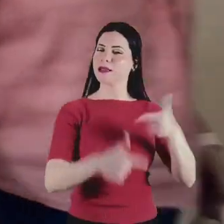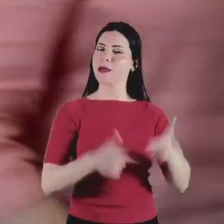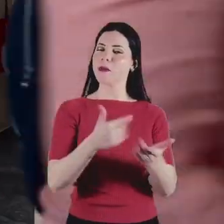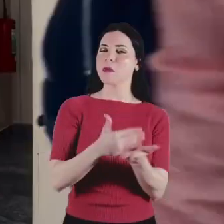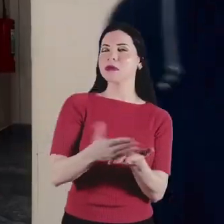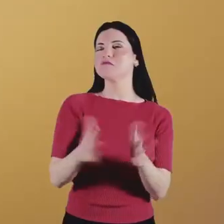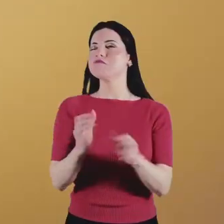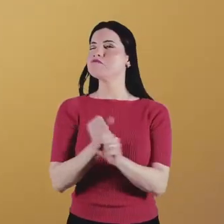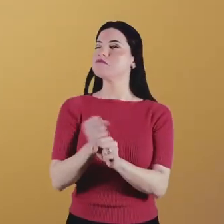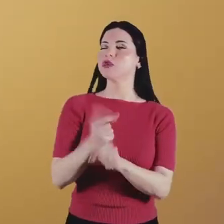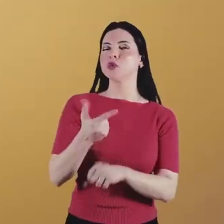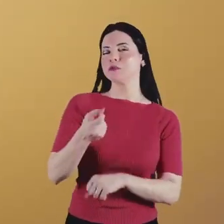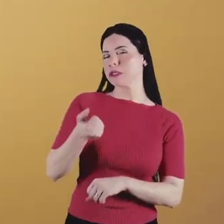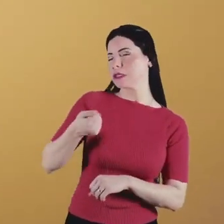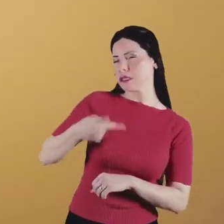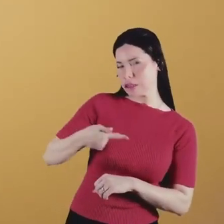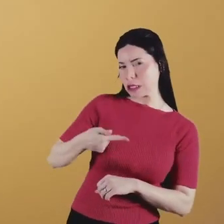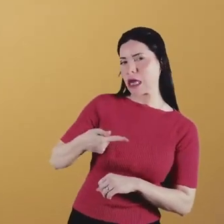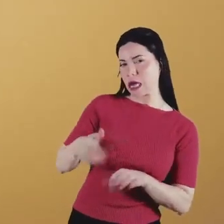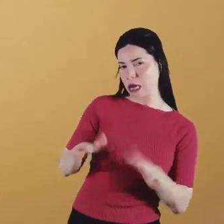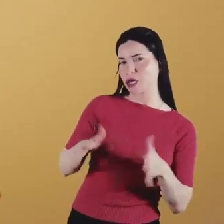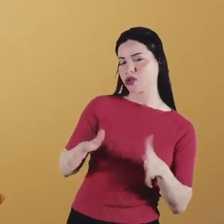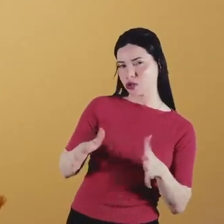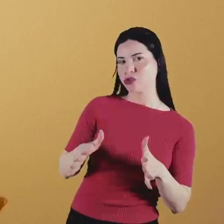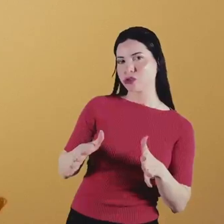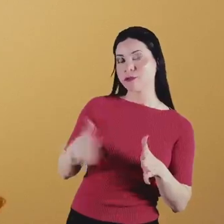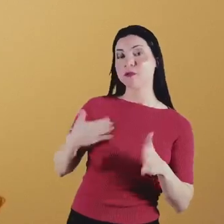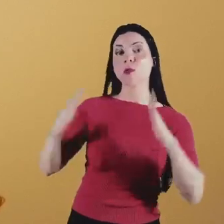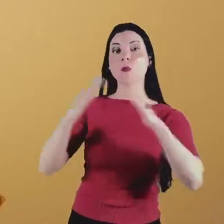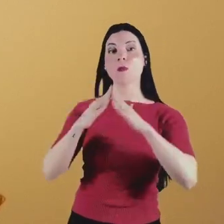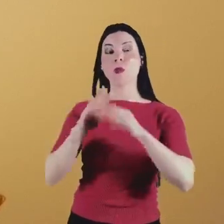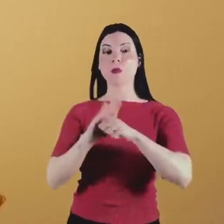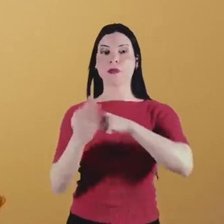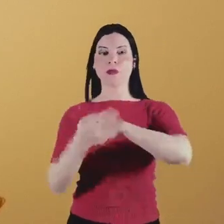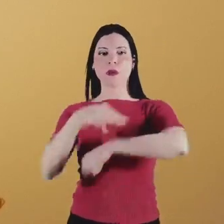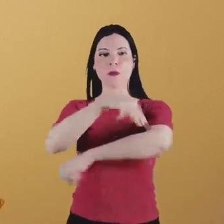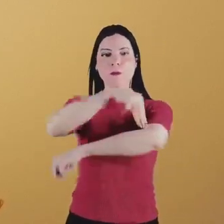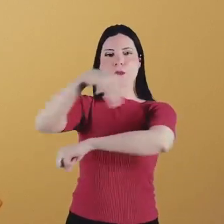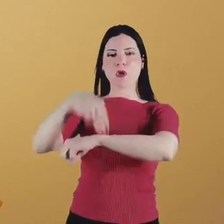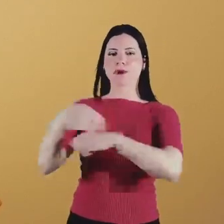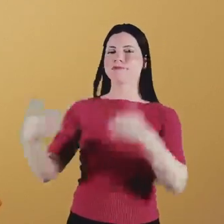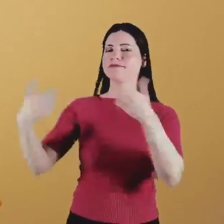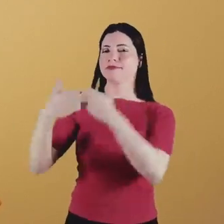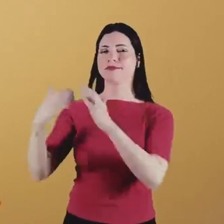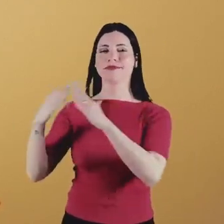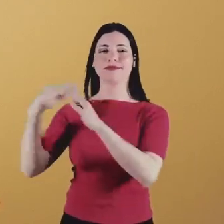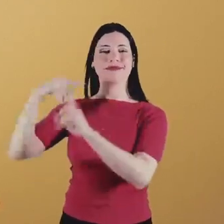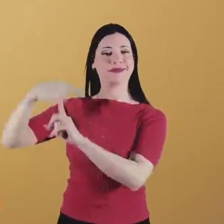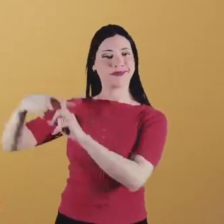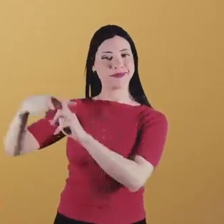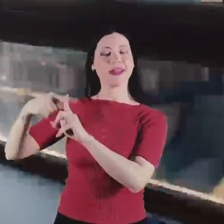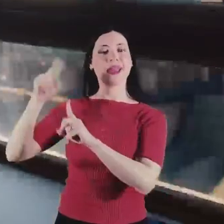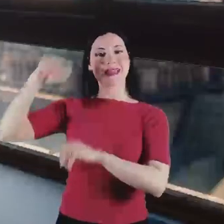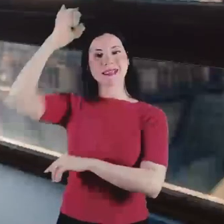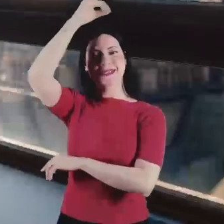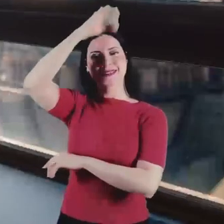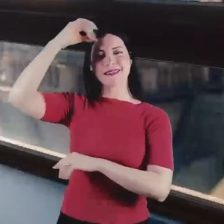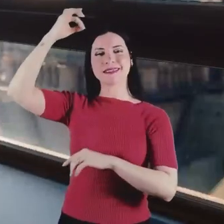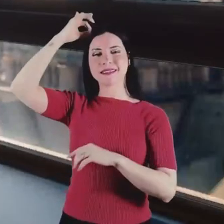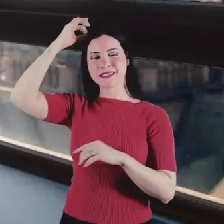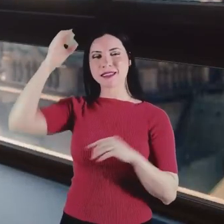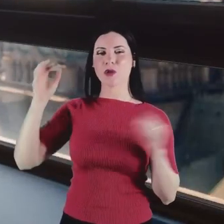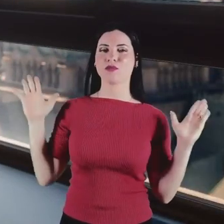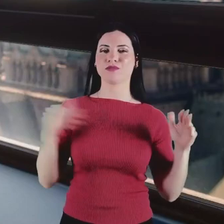Eu comecei esse trabalho em meados de 2017. Eu moro na Moca, bem próximo da paróquia São Miguel Arcanjo, que é onde